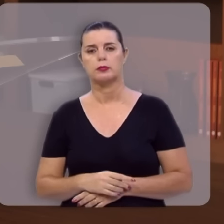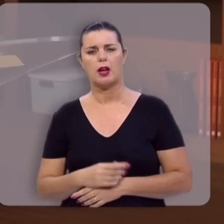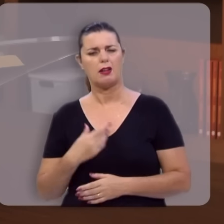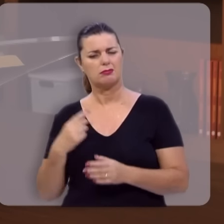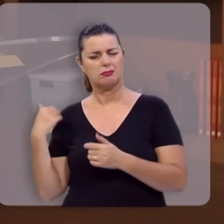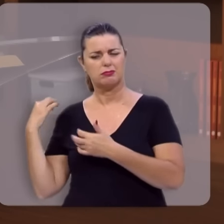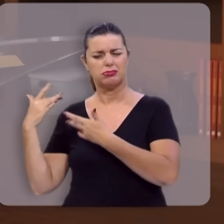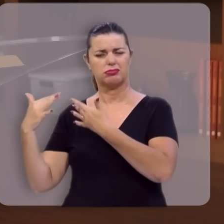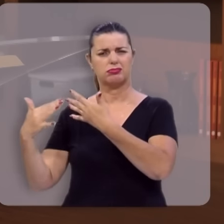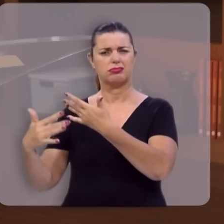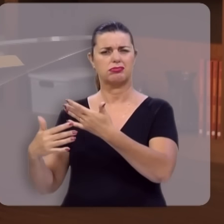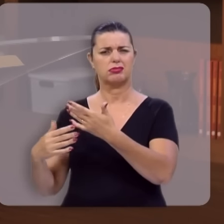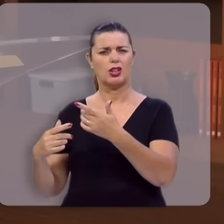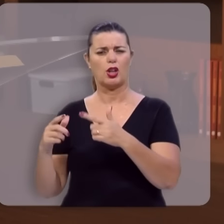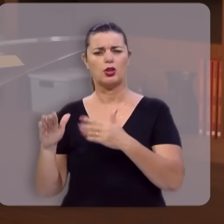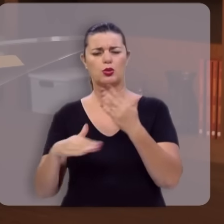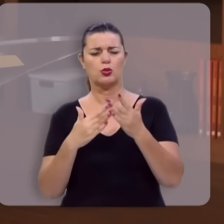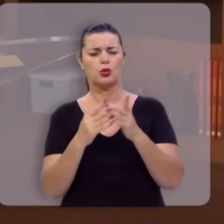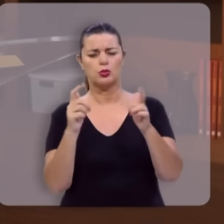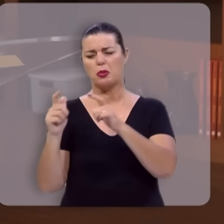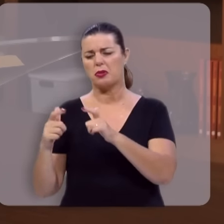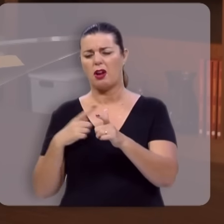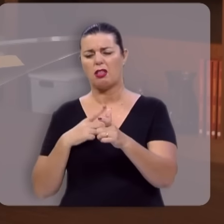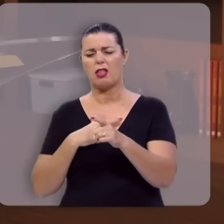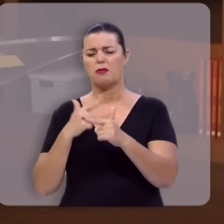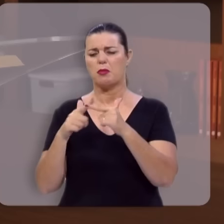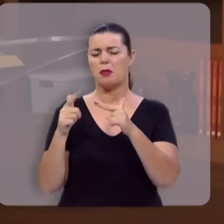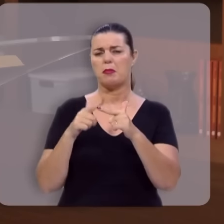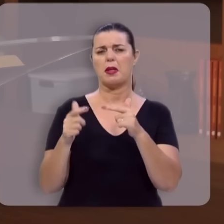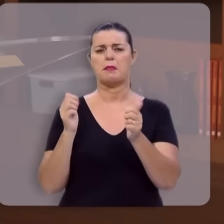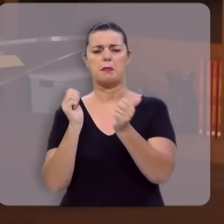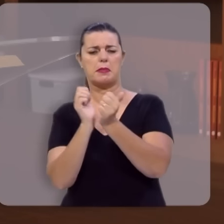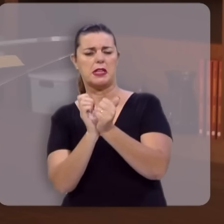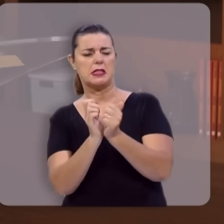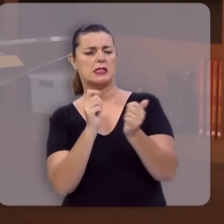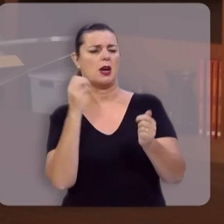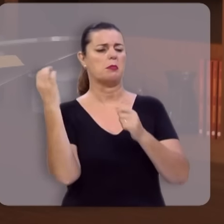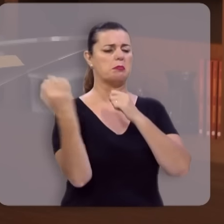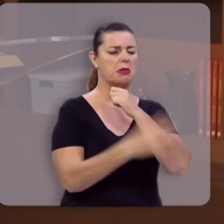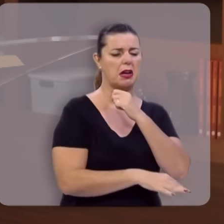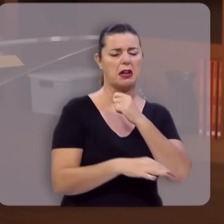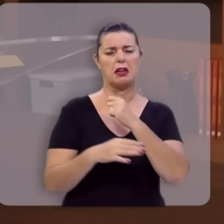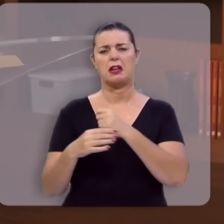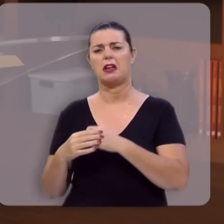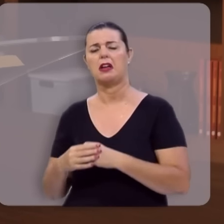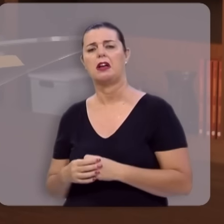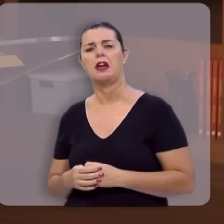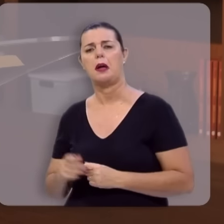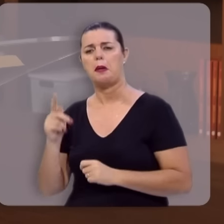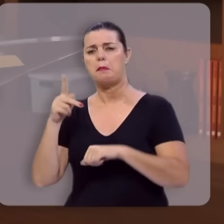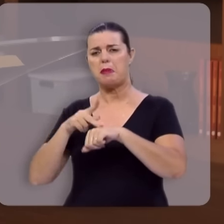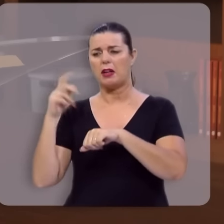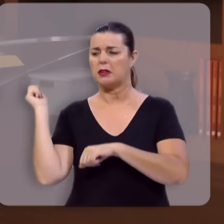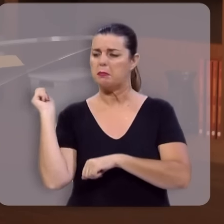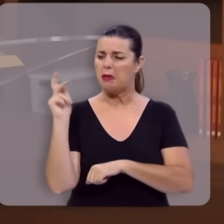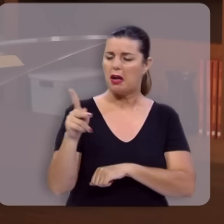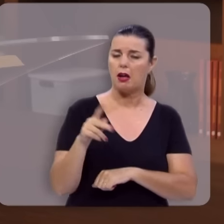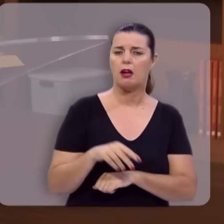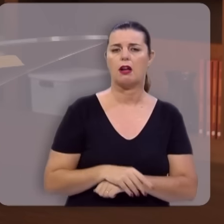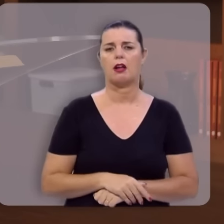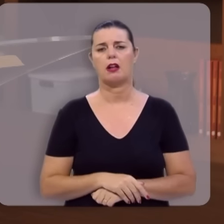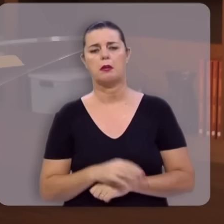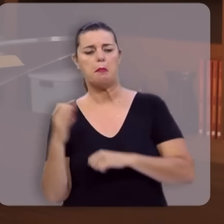Passou por todo lado e todo lado que chegava era luta. Era prisão aqui, era açoite lá, apedrejamento